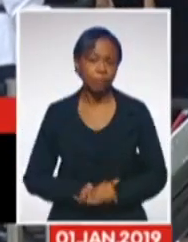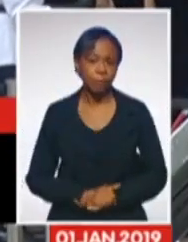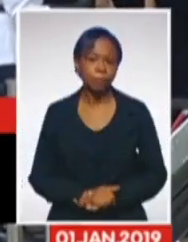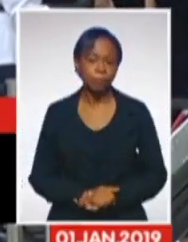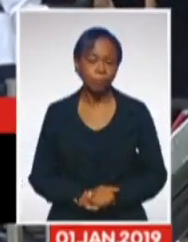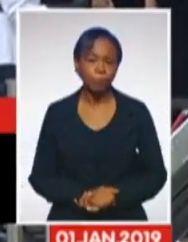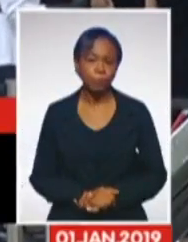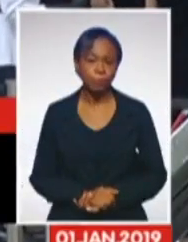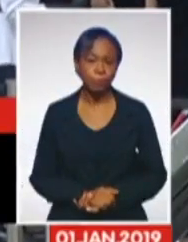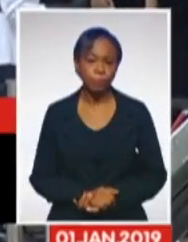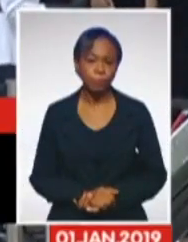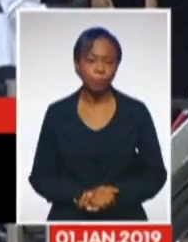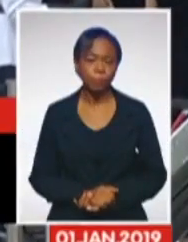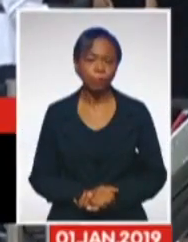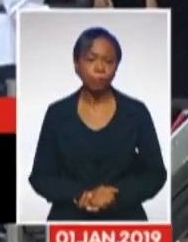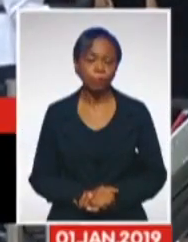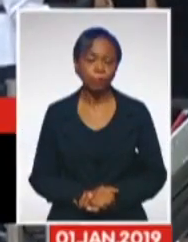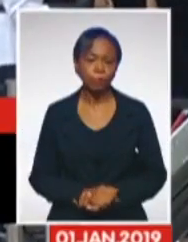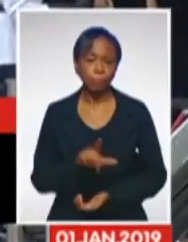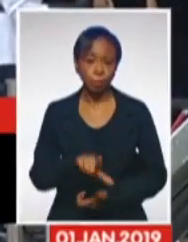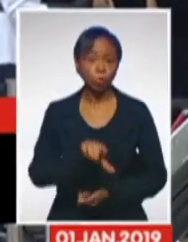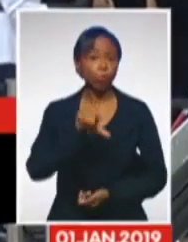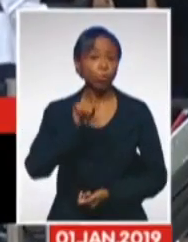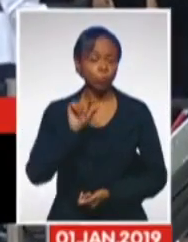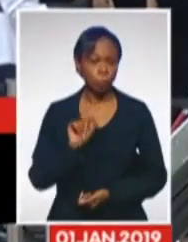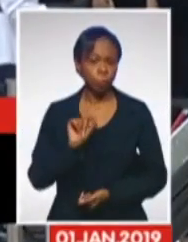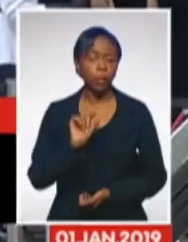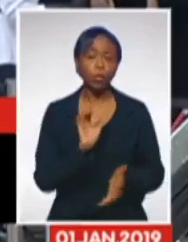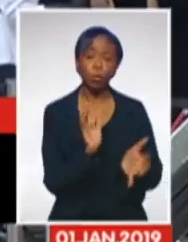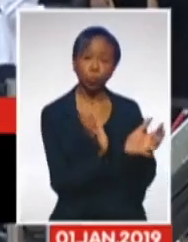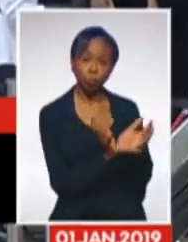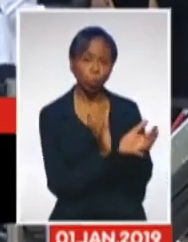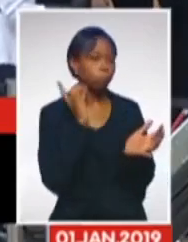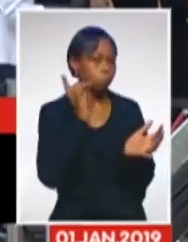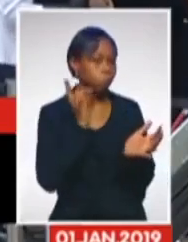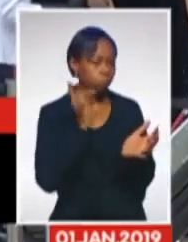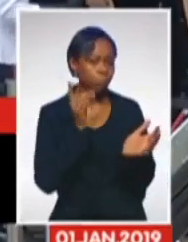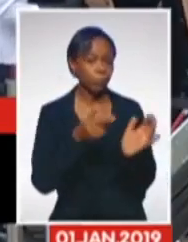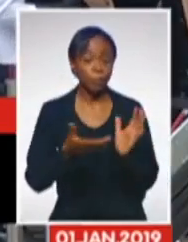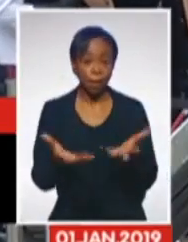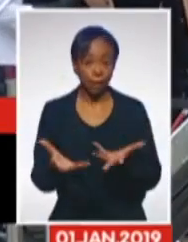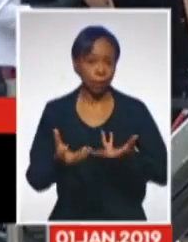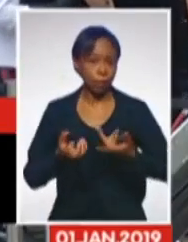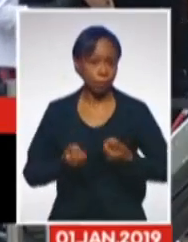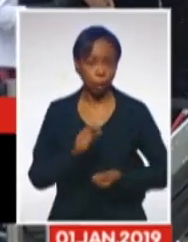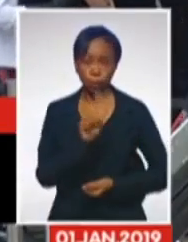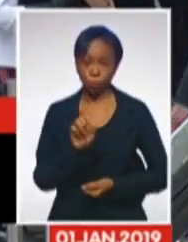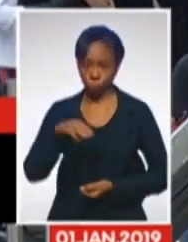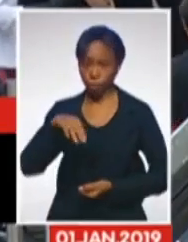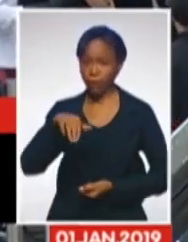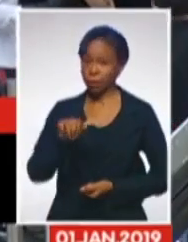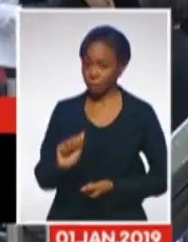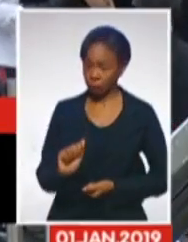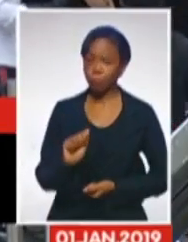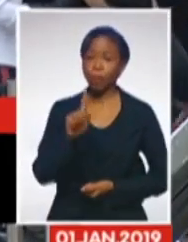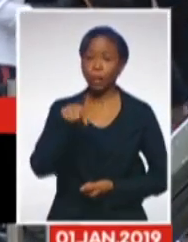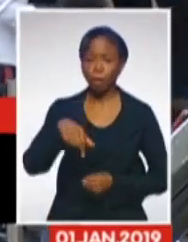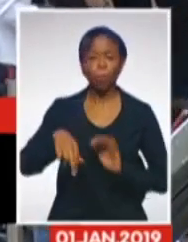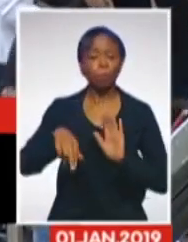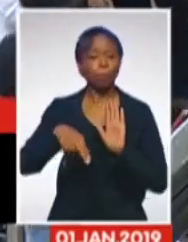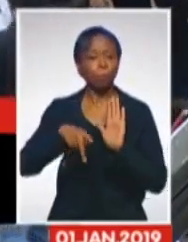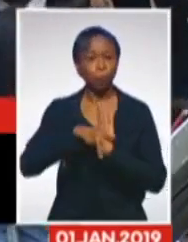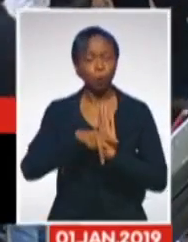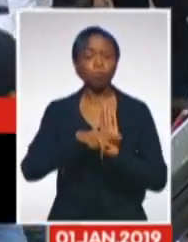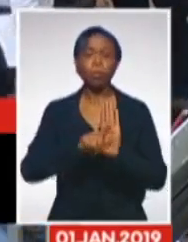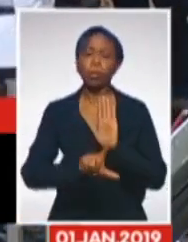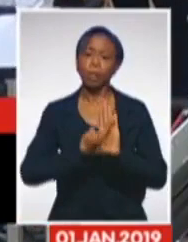A designação dessa comissão de deputados para receber o governador Romeu Zema, ela é uma previsão regimental, né,